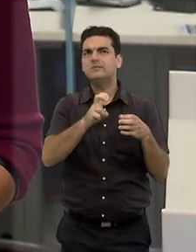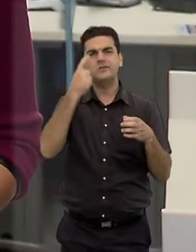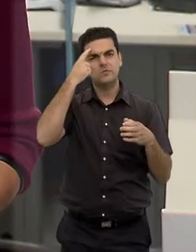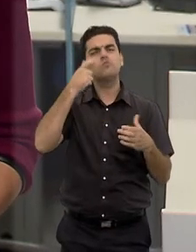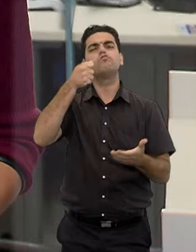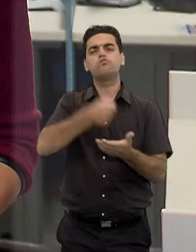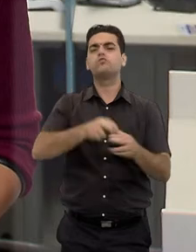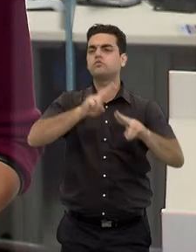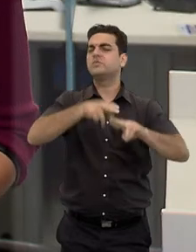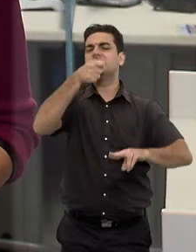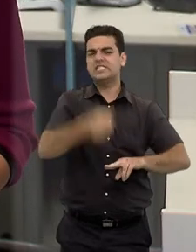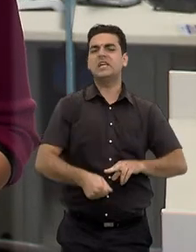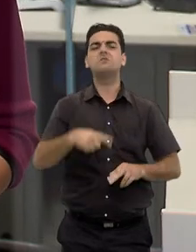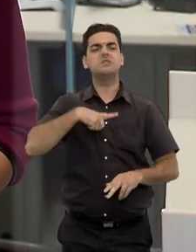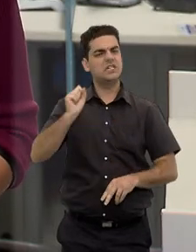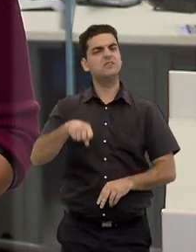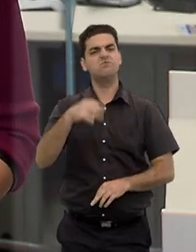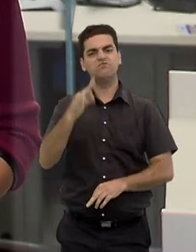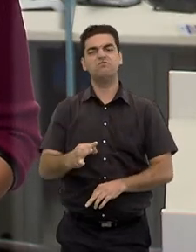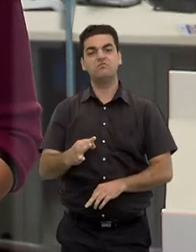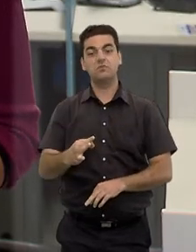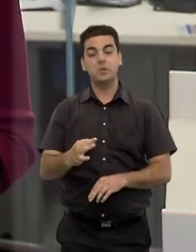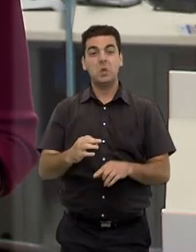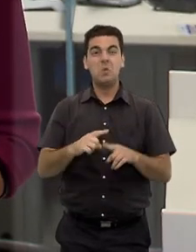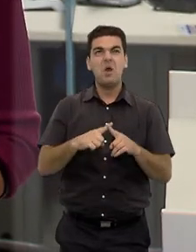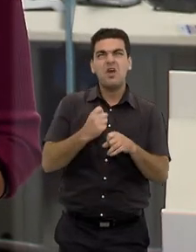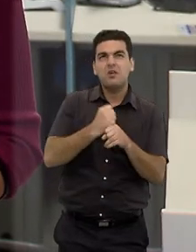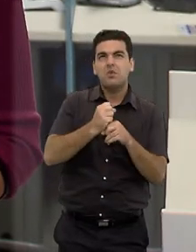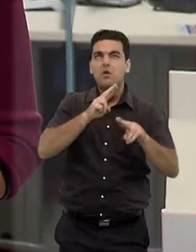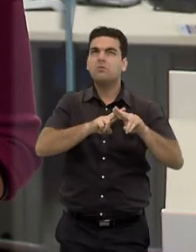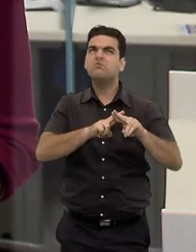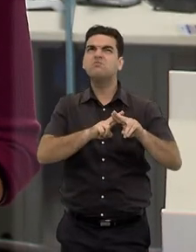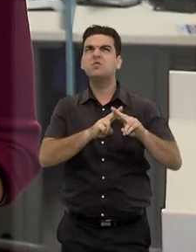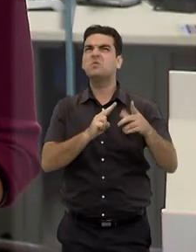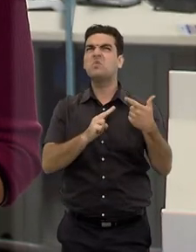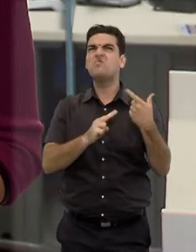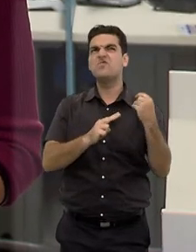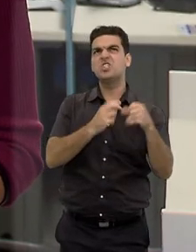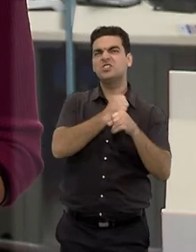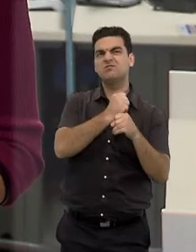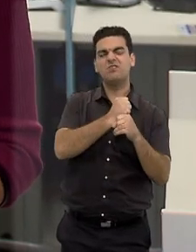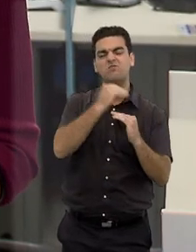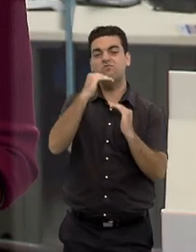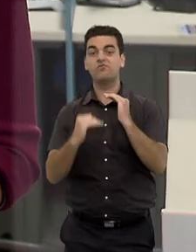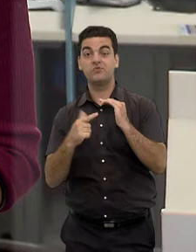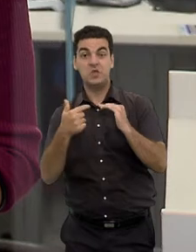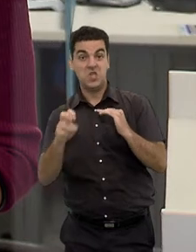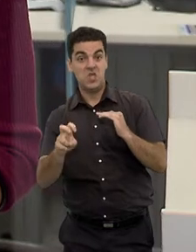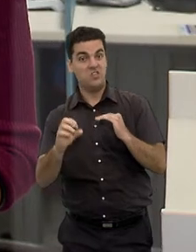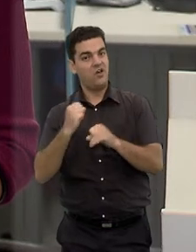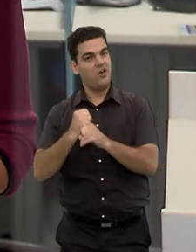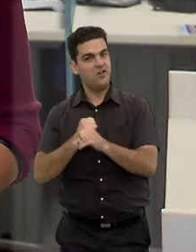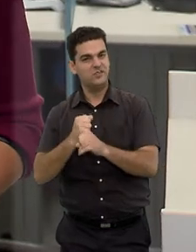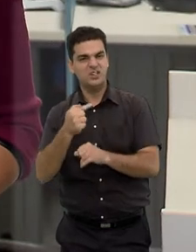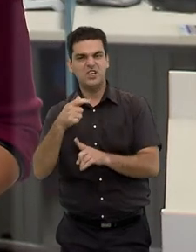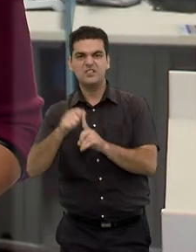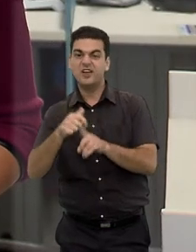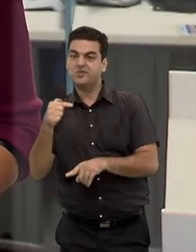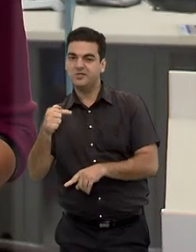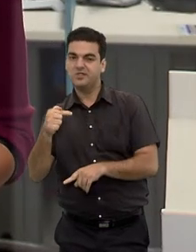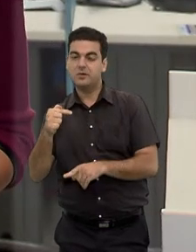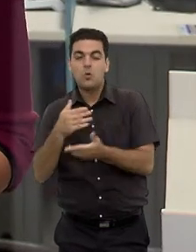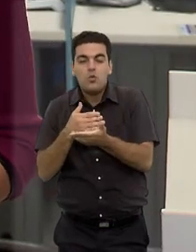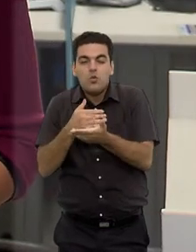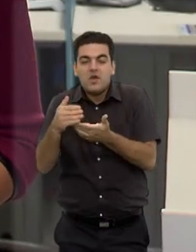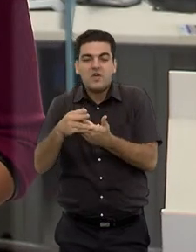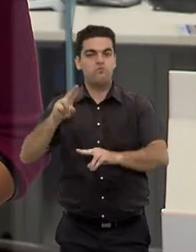STJ, a prisão foi devidamente fundamentada, mas a pena foi reduzida de 20 anos e um mês para 15 anos e 7 meses de prisão